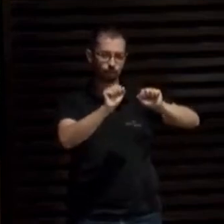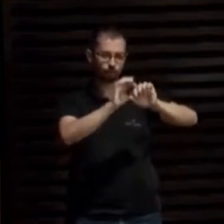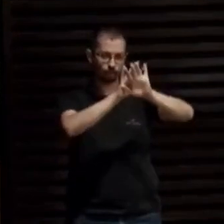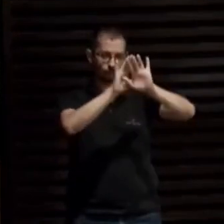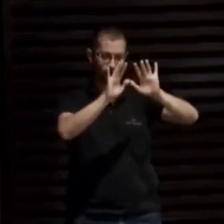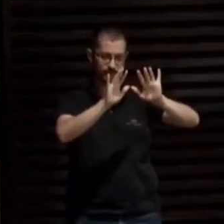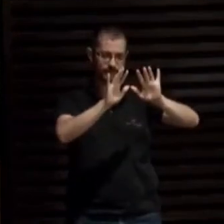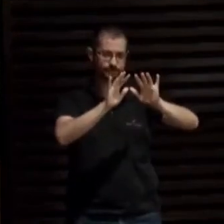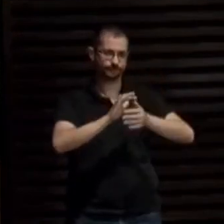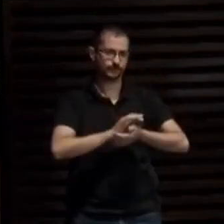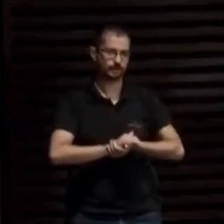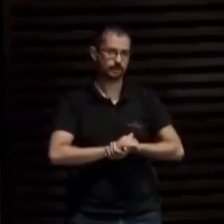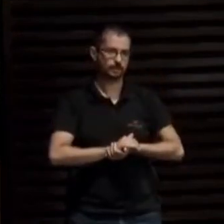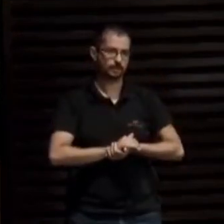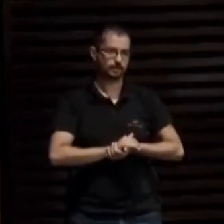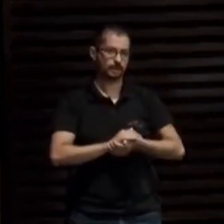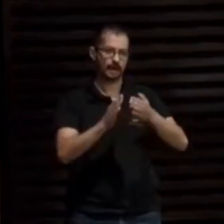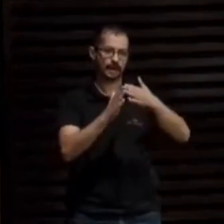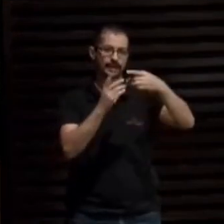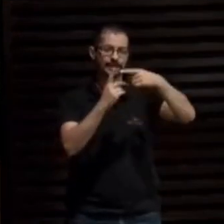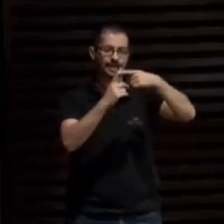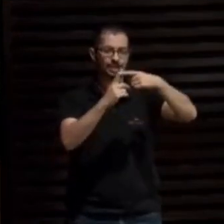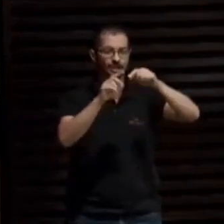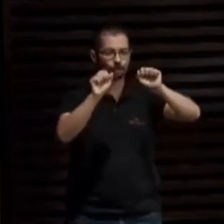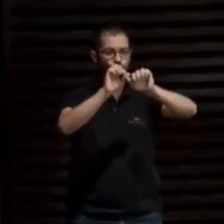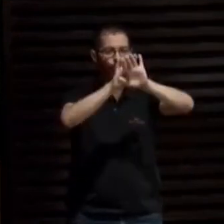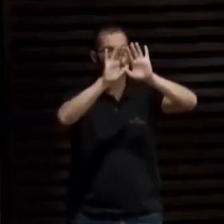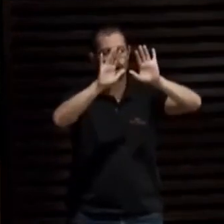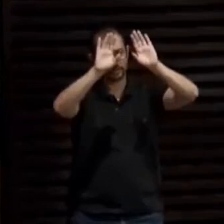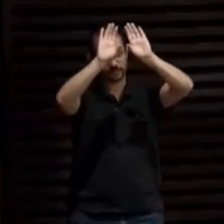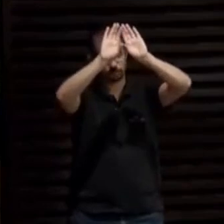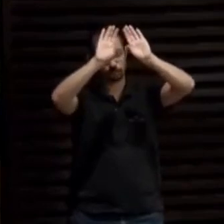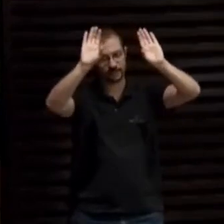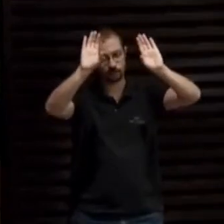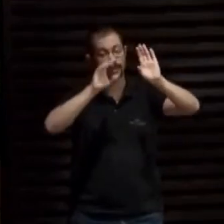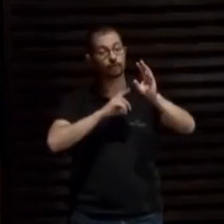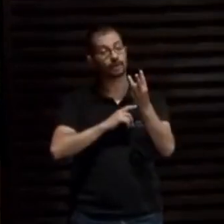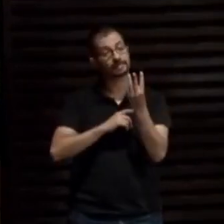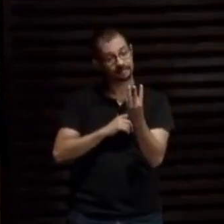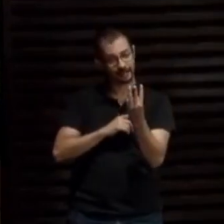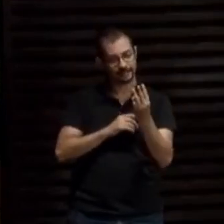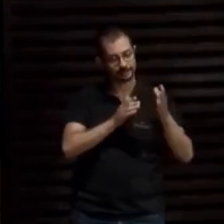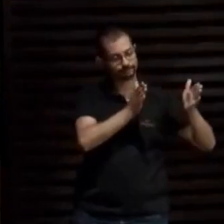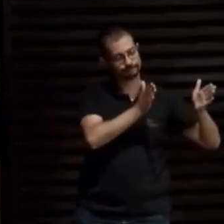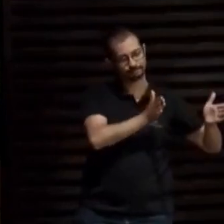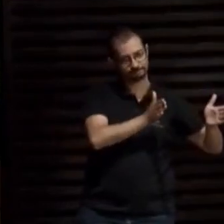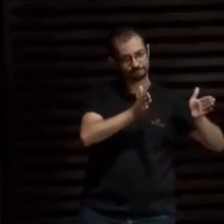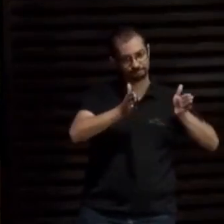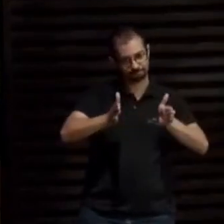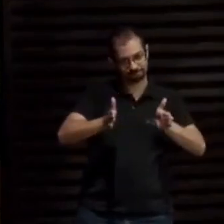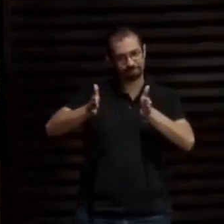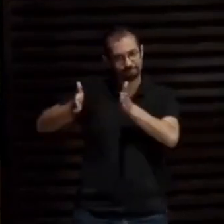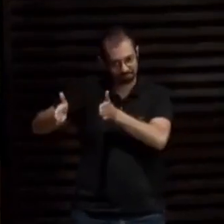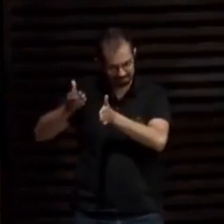a assembleia gloriosa do céu. Então, são 3 momentos da sua